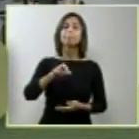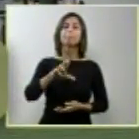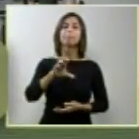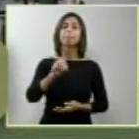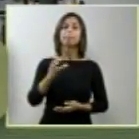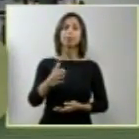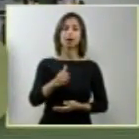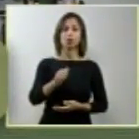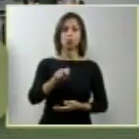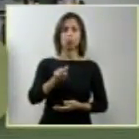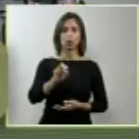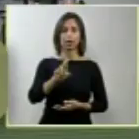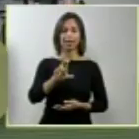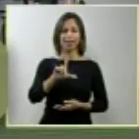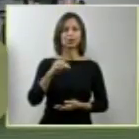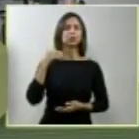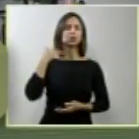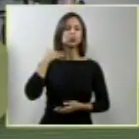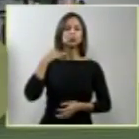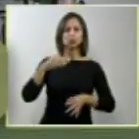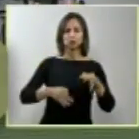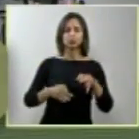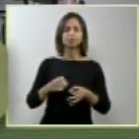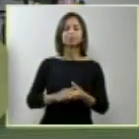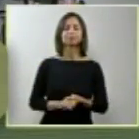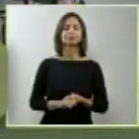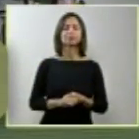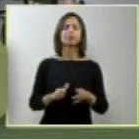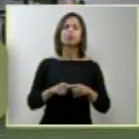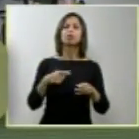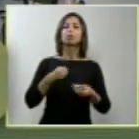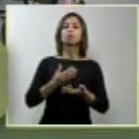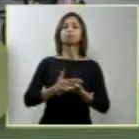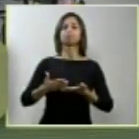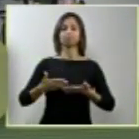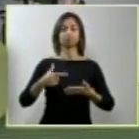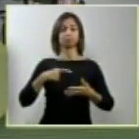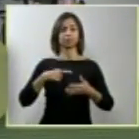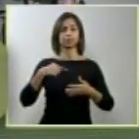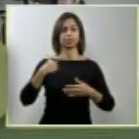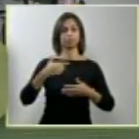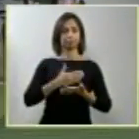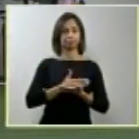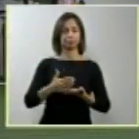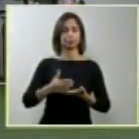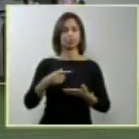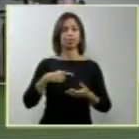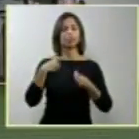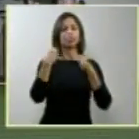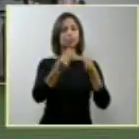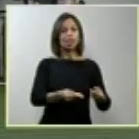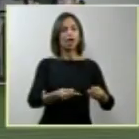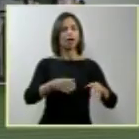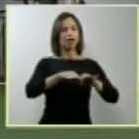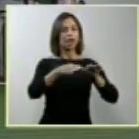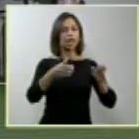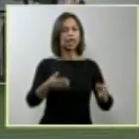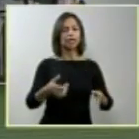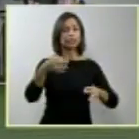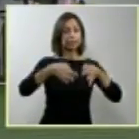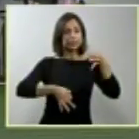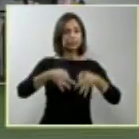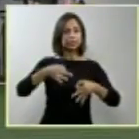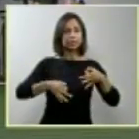do êxito dessa iniciativa, que dá ao tribunal uma grande